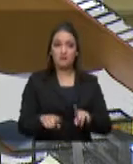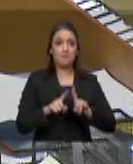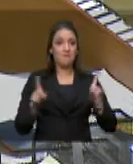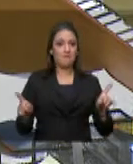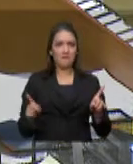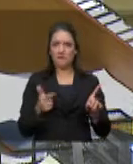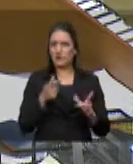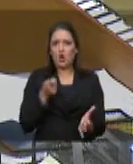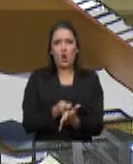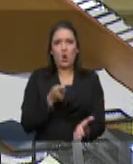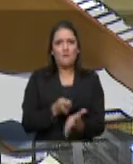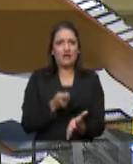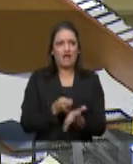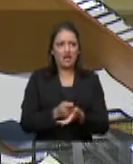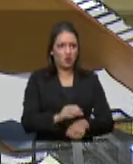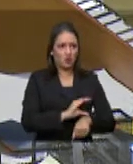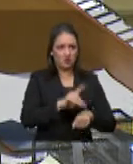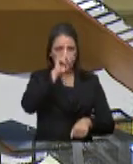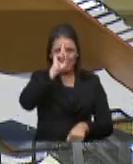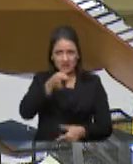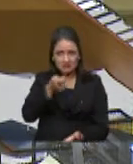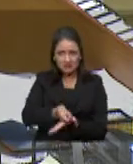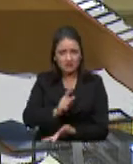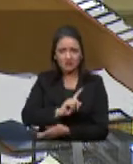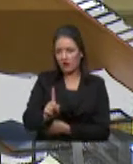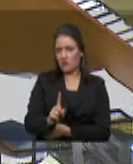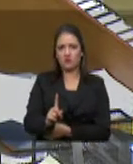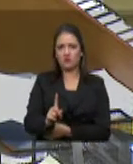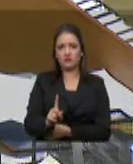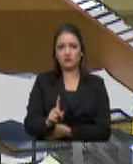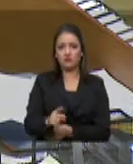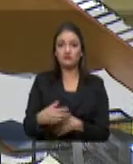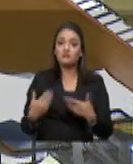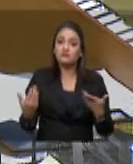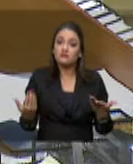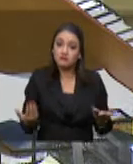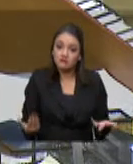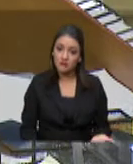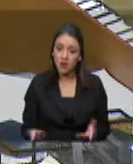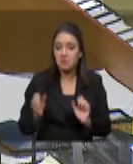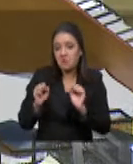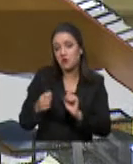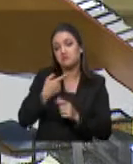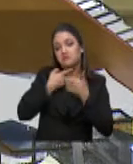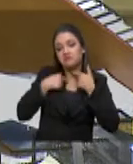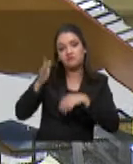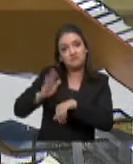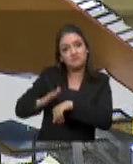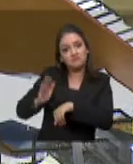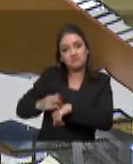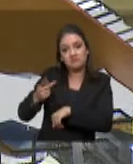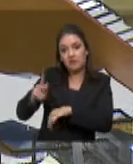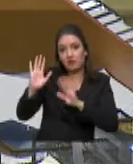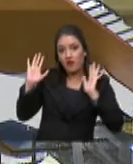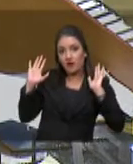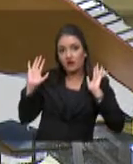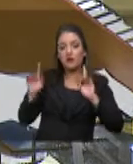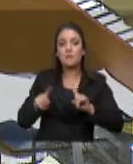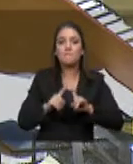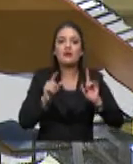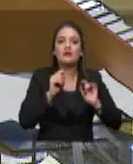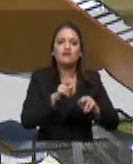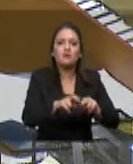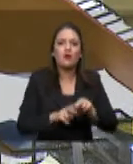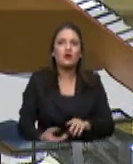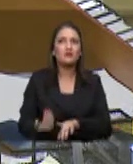há obrigação constitucional de que isso ocorra. Então, repristinar um decreto que, por opção política do